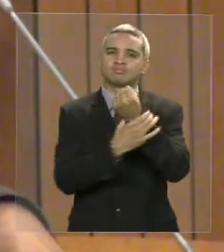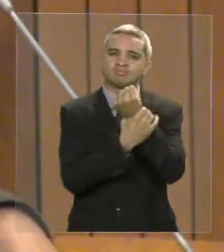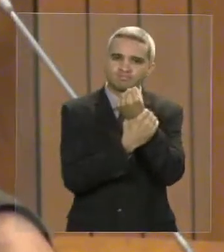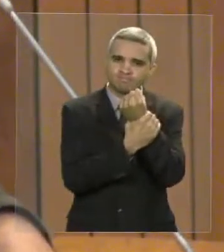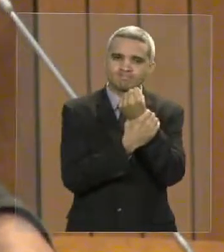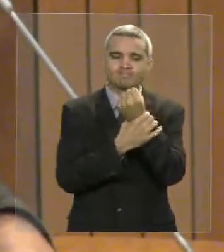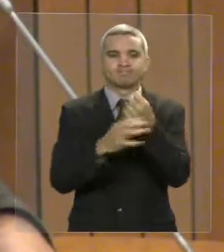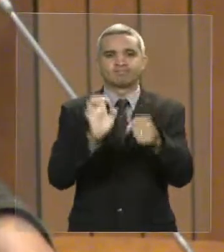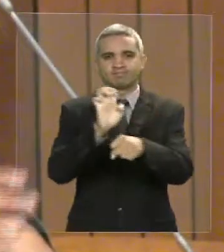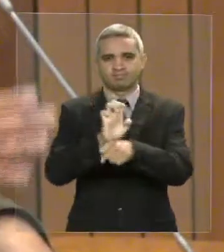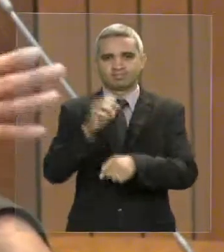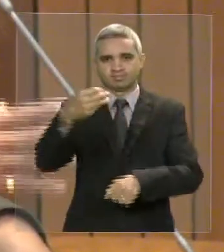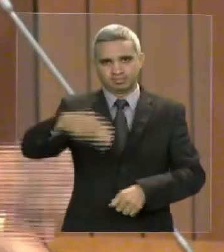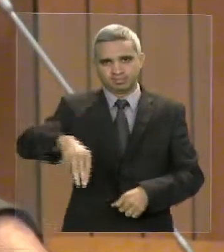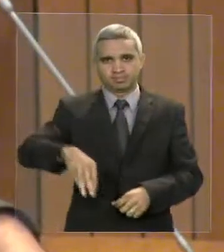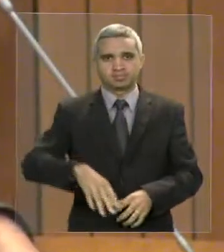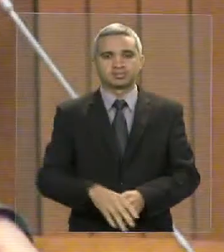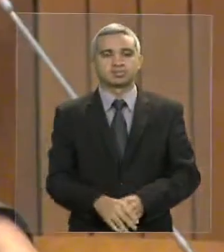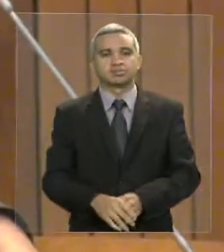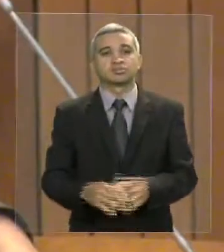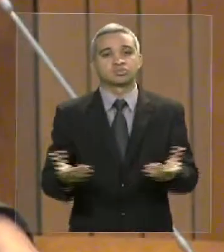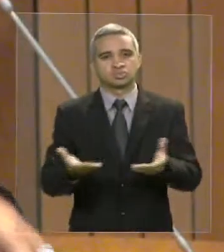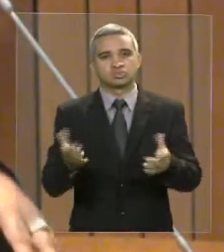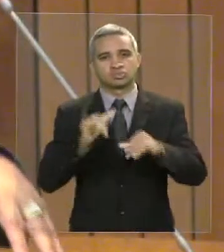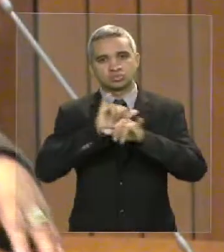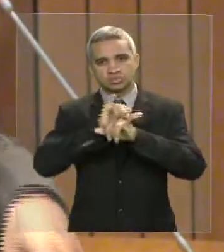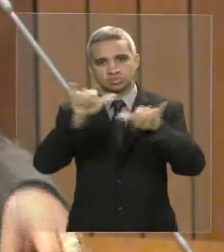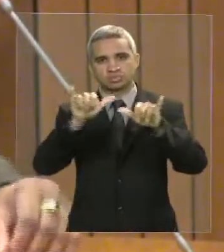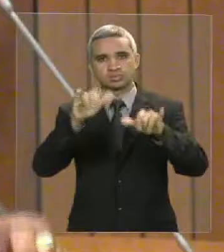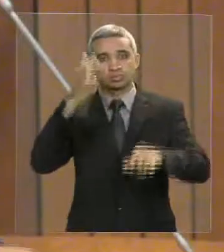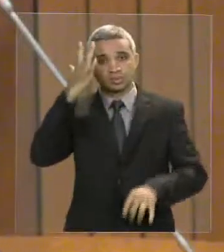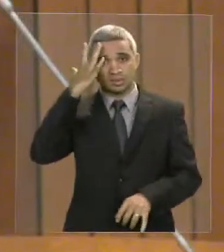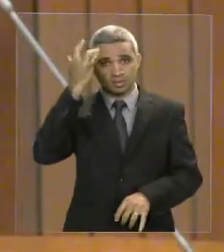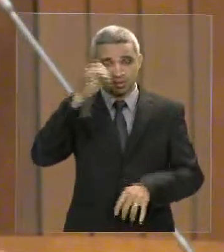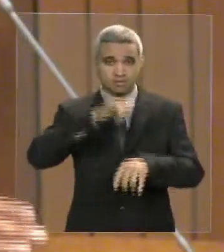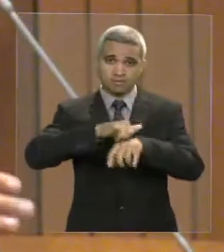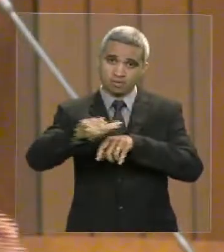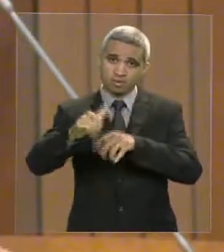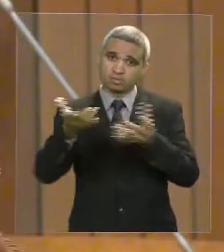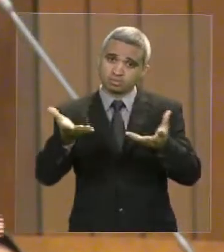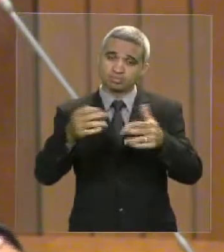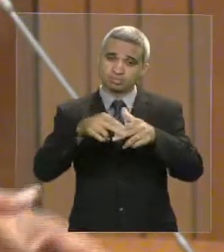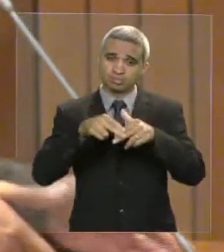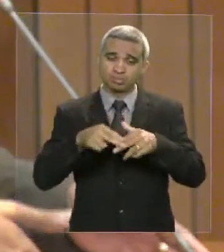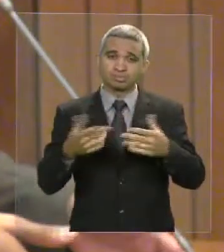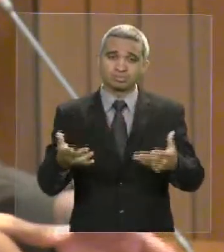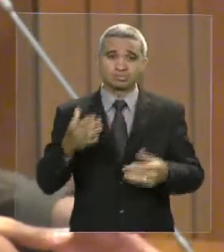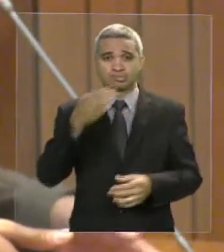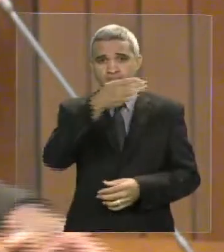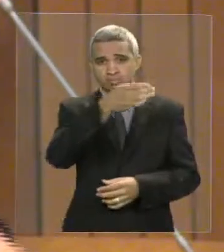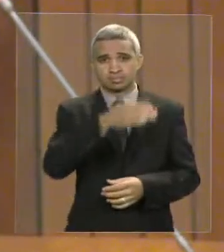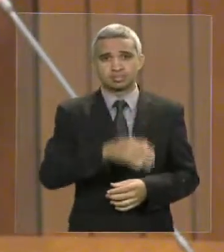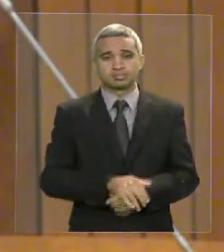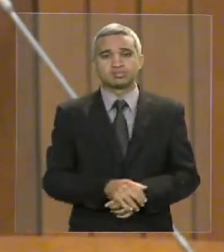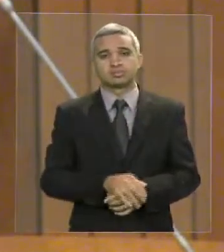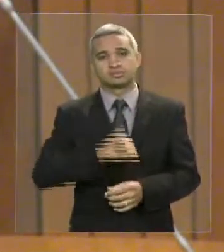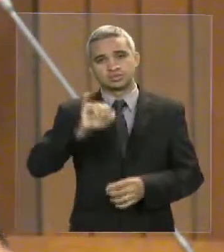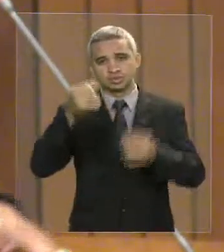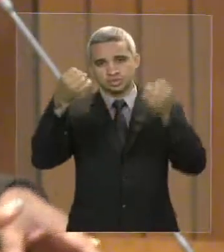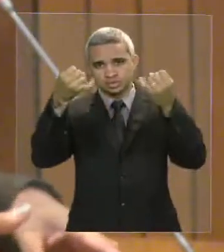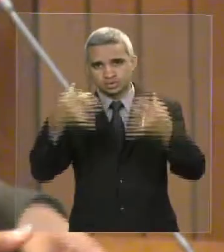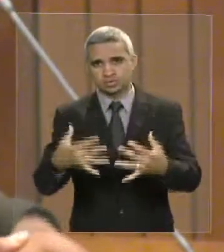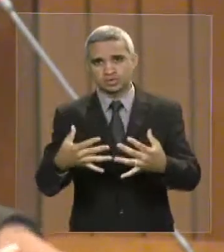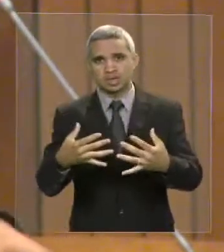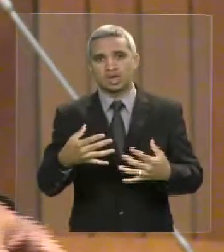Estado do Maranhão. Então, faça esse registro da nossa ausência no dia de amanhã, mas também justificando, né, que é